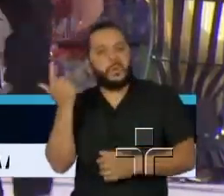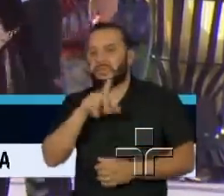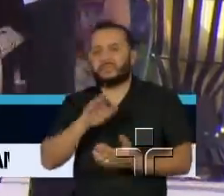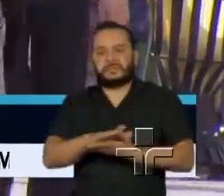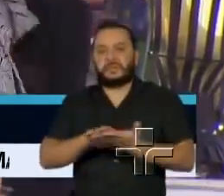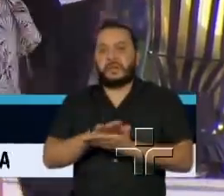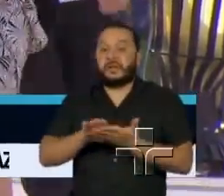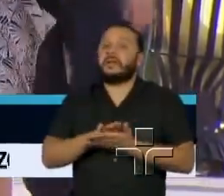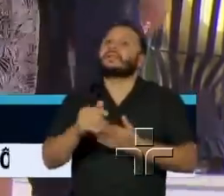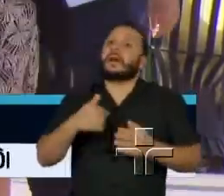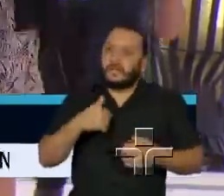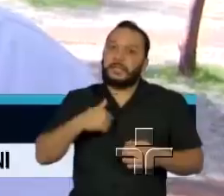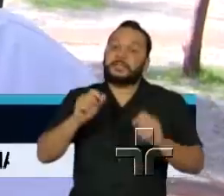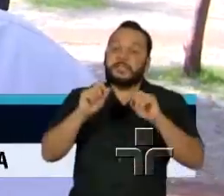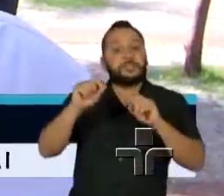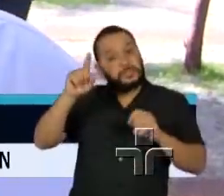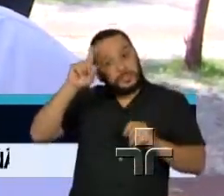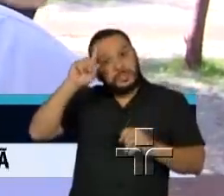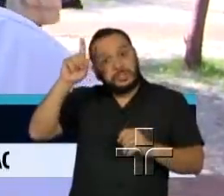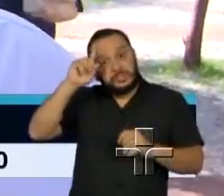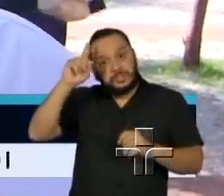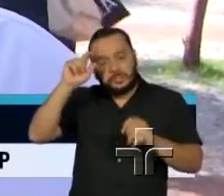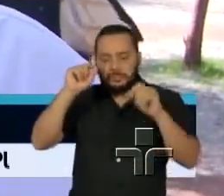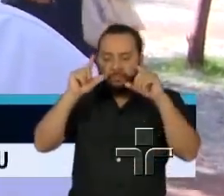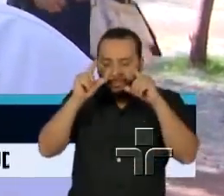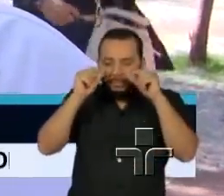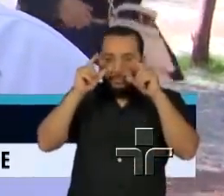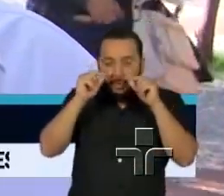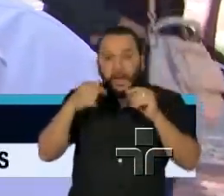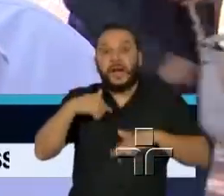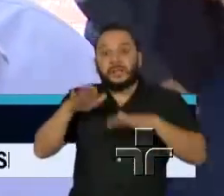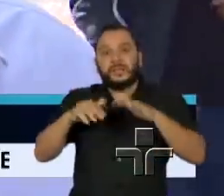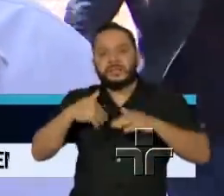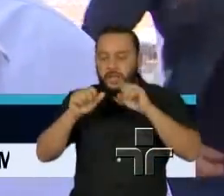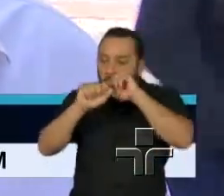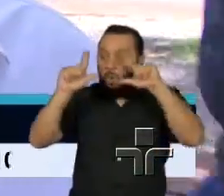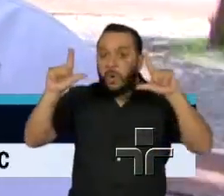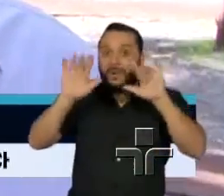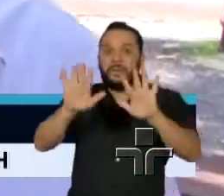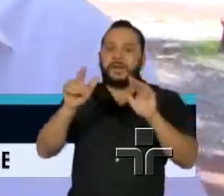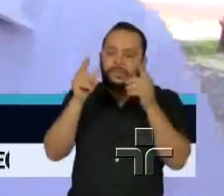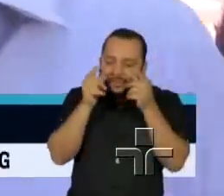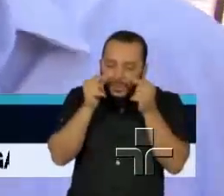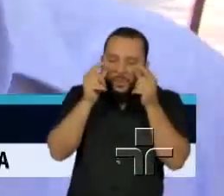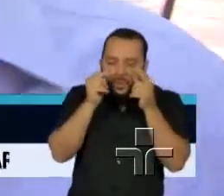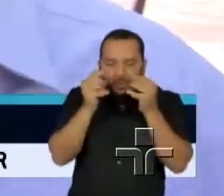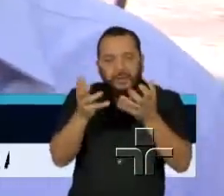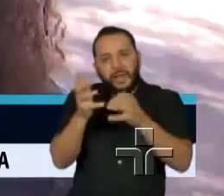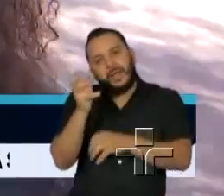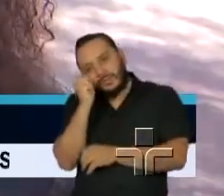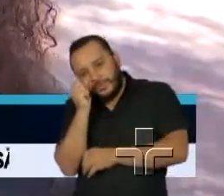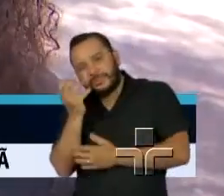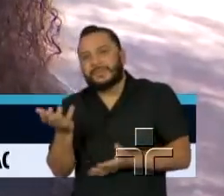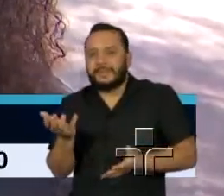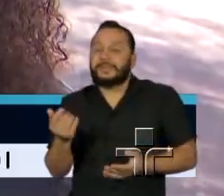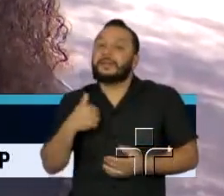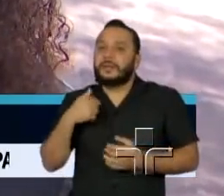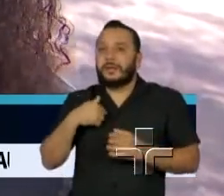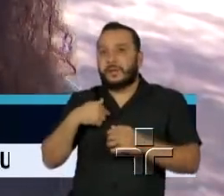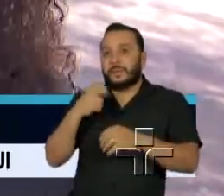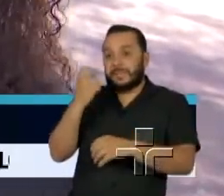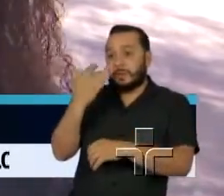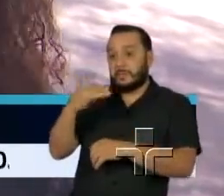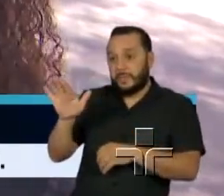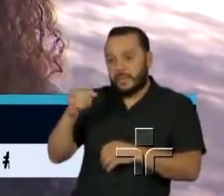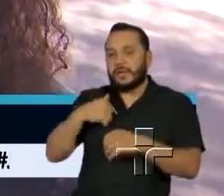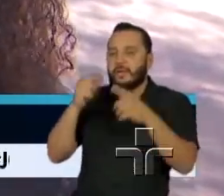o dia fica difícil. Porque às vezes você acorda já com sono ainda, tem que acordar muito cedo. Eu acordo 5h30 e